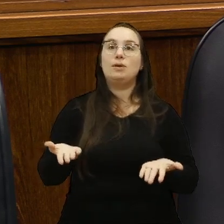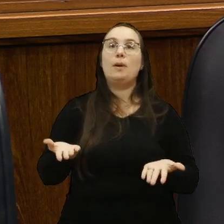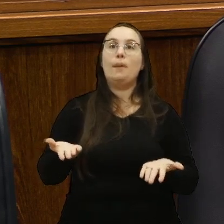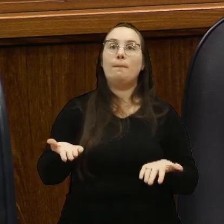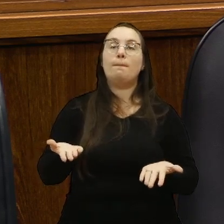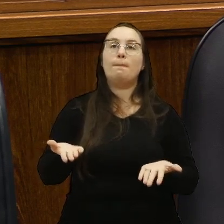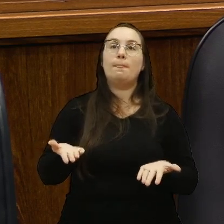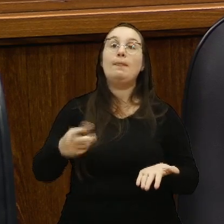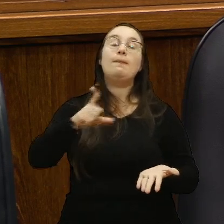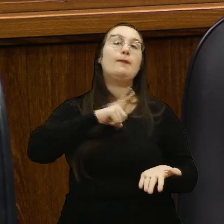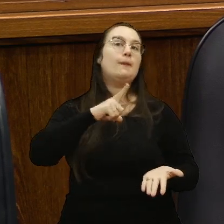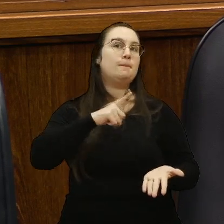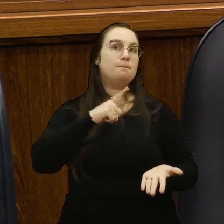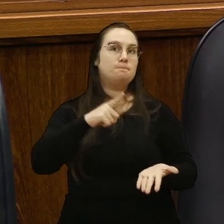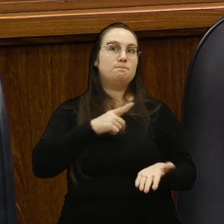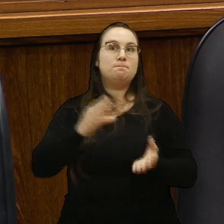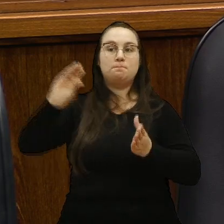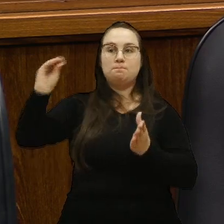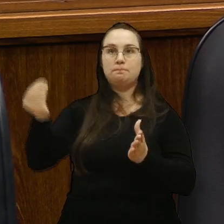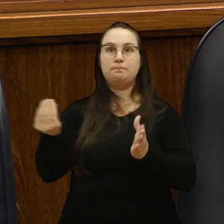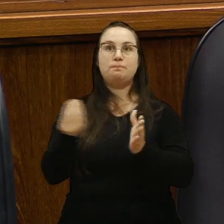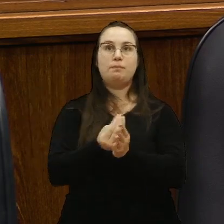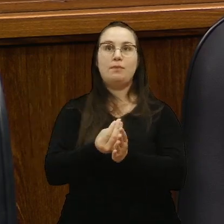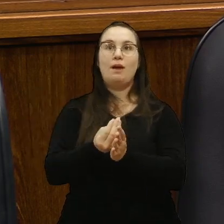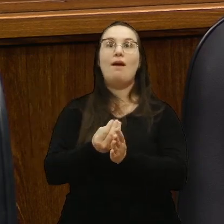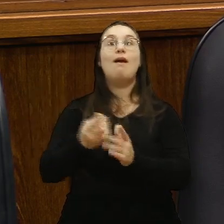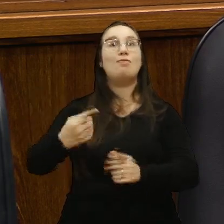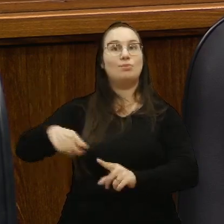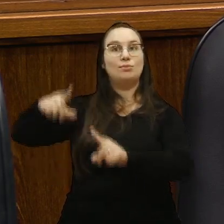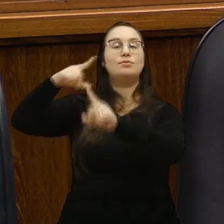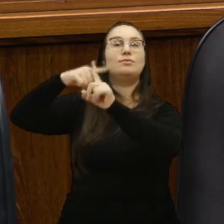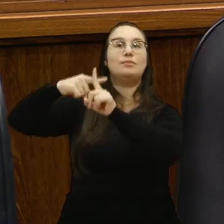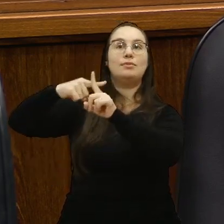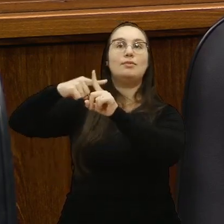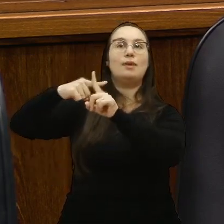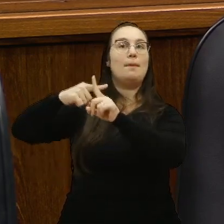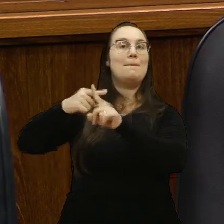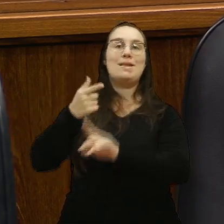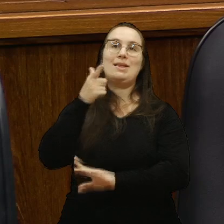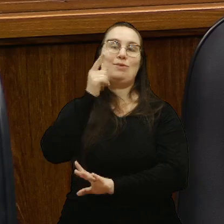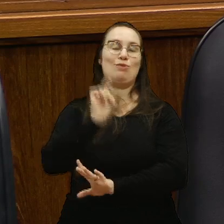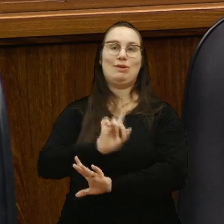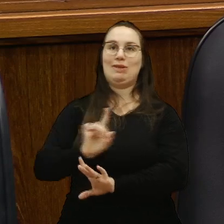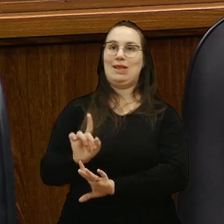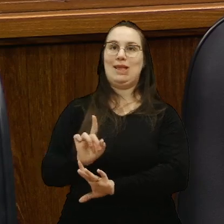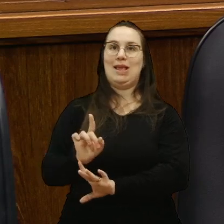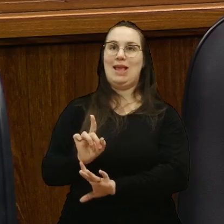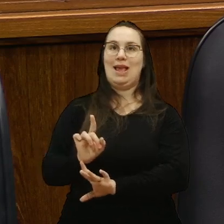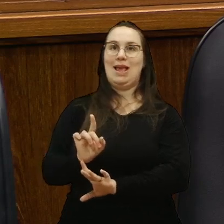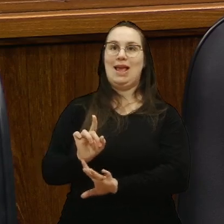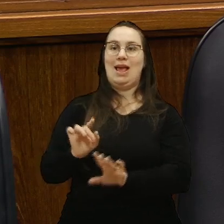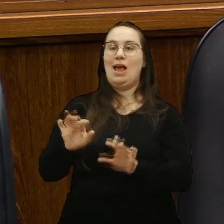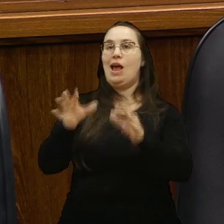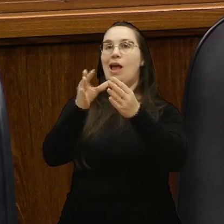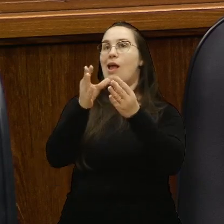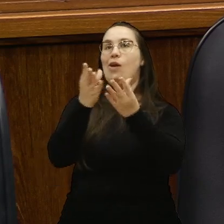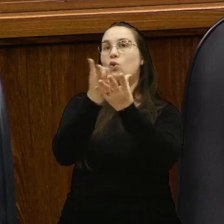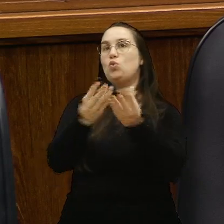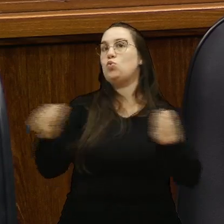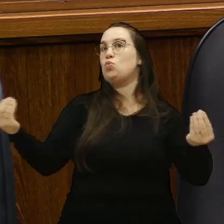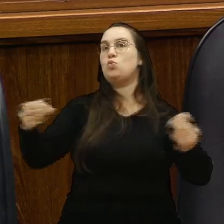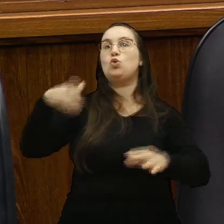gente ter a implementação disso é algo positivo, mas não significa que irá sanar todas